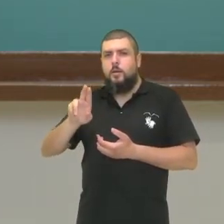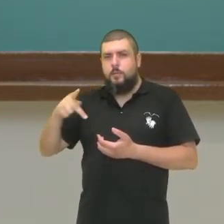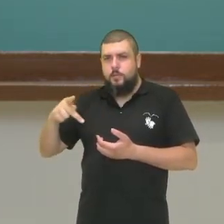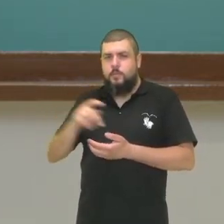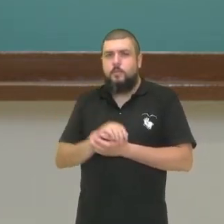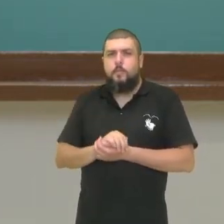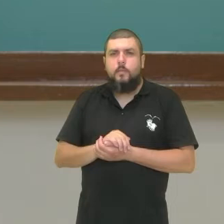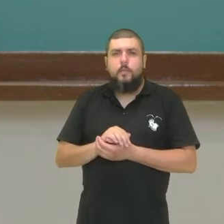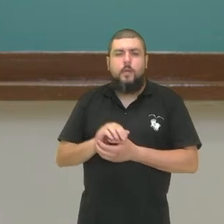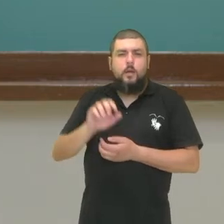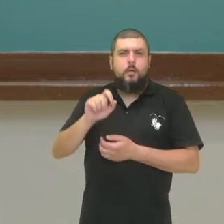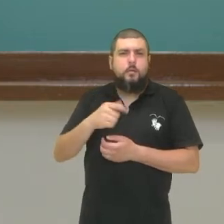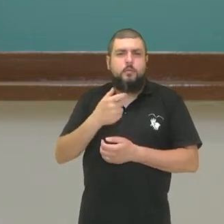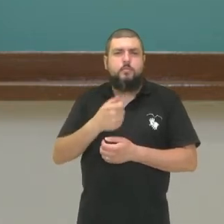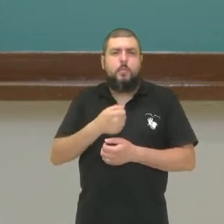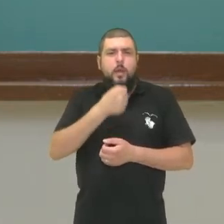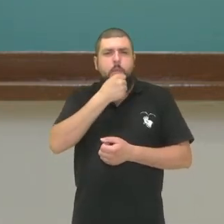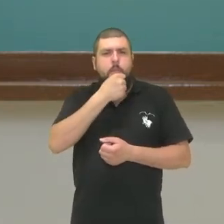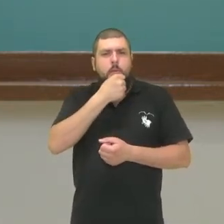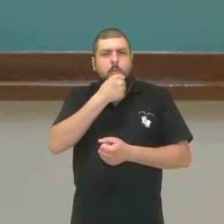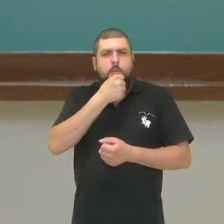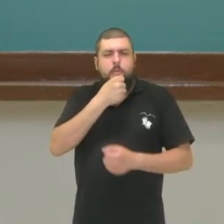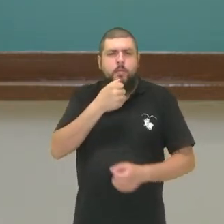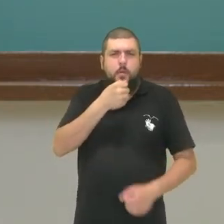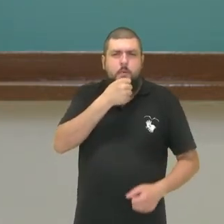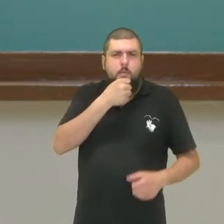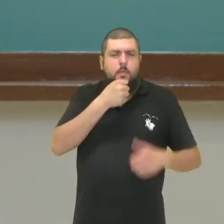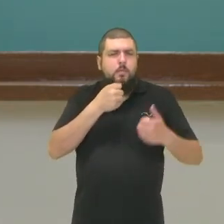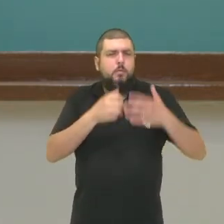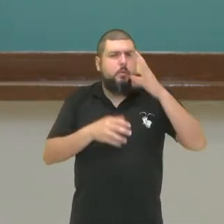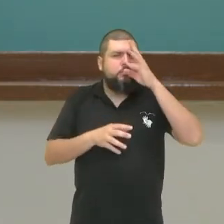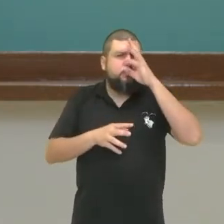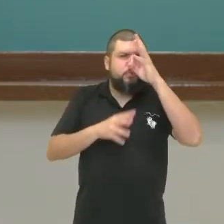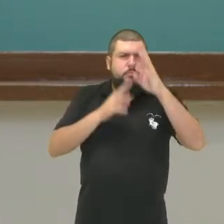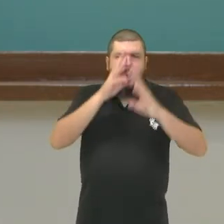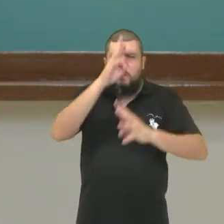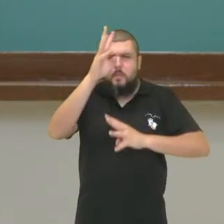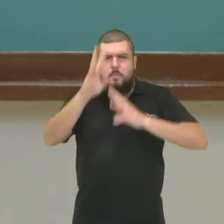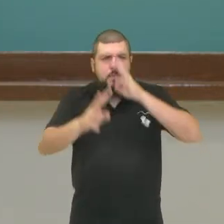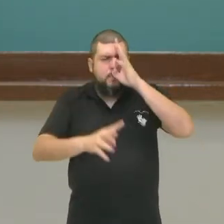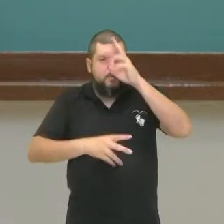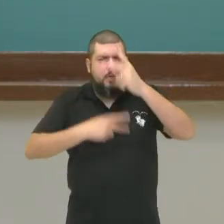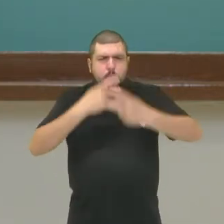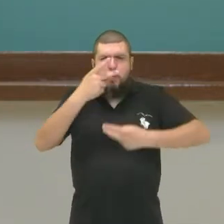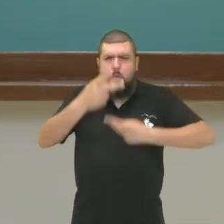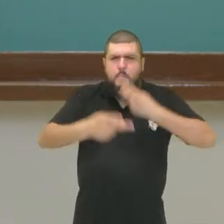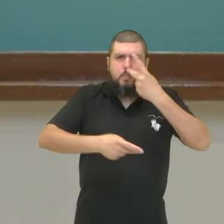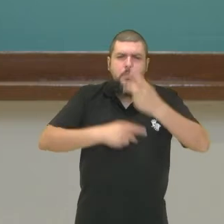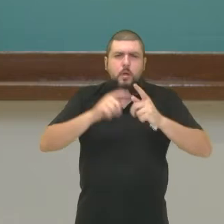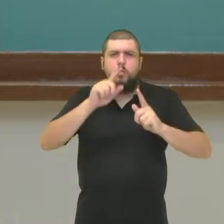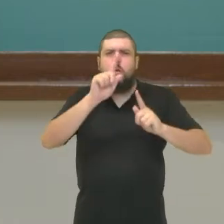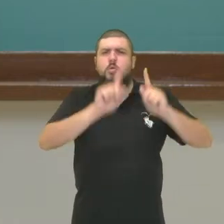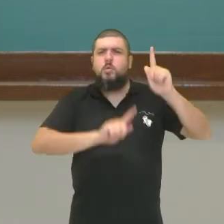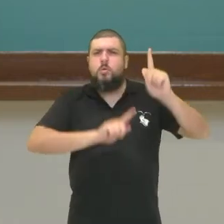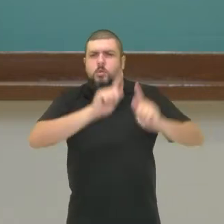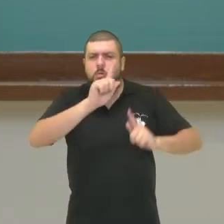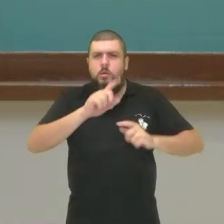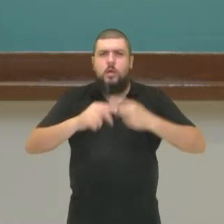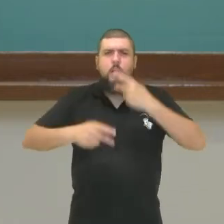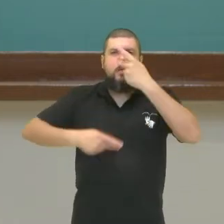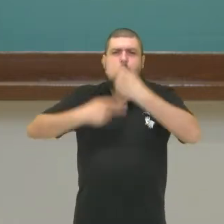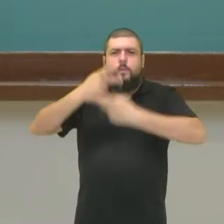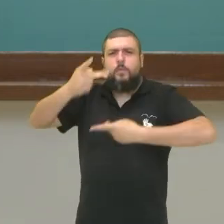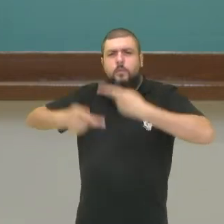sem caracterização. E ali ele vai improvisando através de gestos, através de falas, através